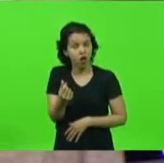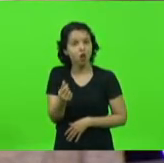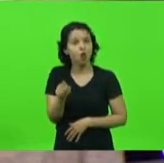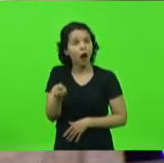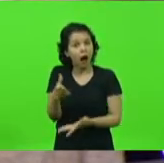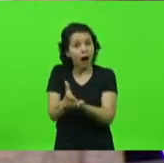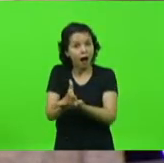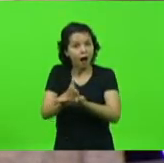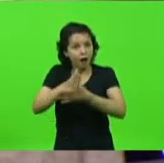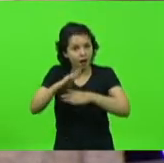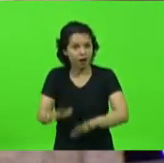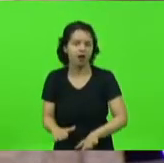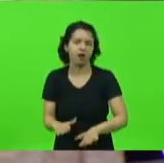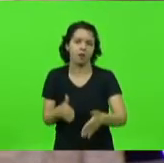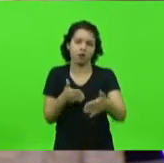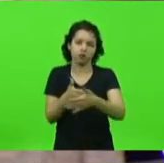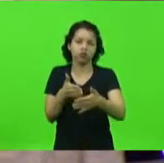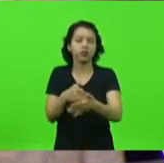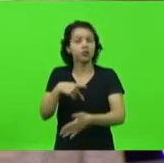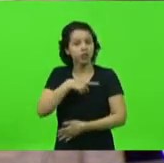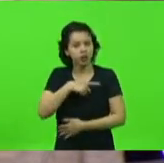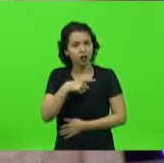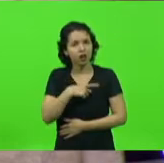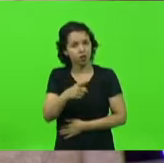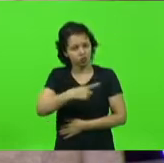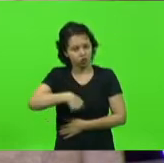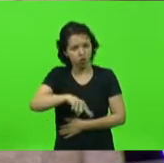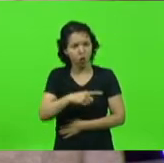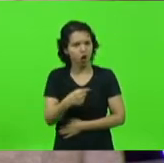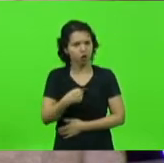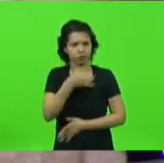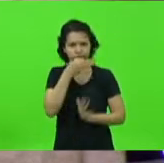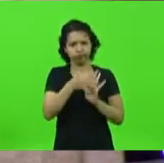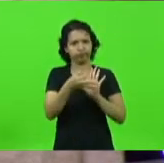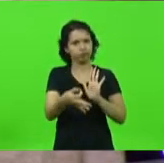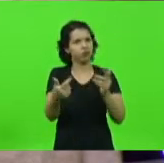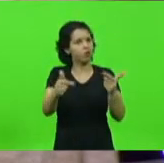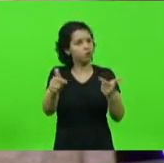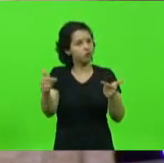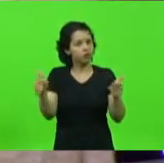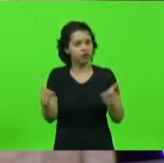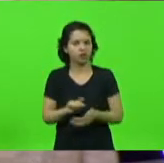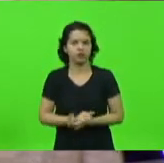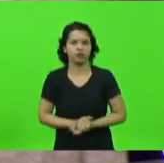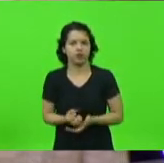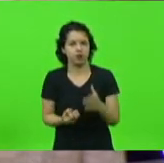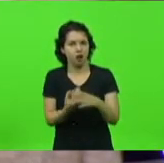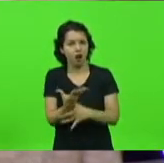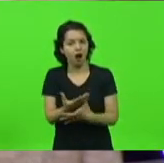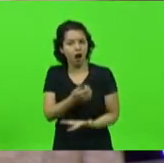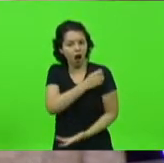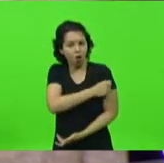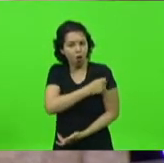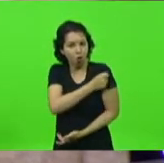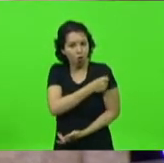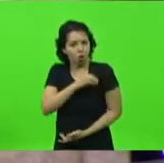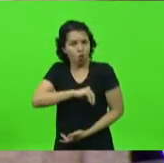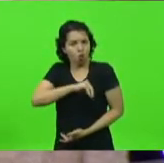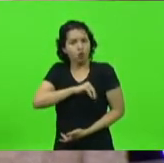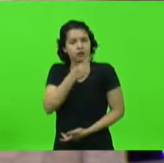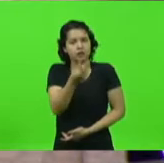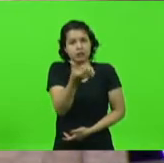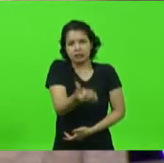dinheiro acaba. Nós estamos aqui sem justificativa nenhuma, criando alunos que vão ganhar